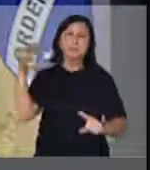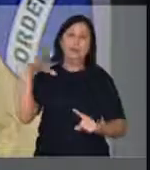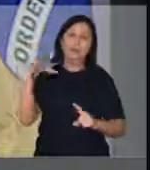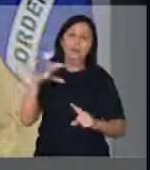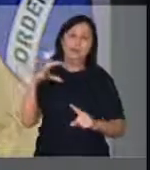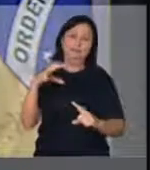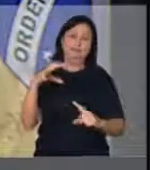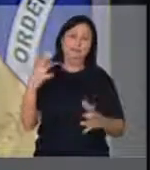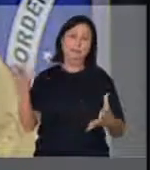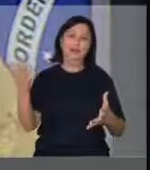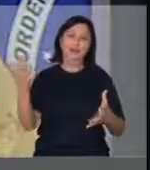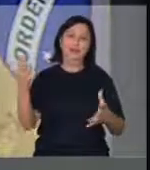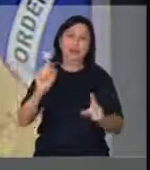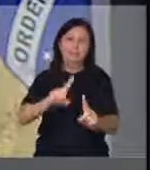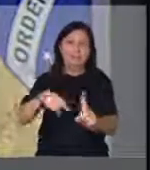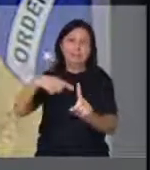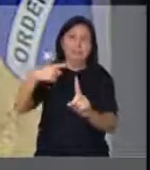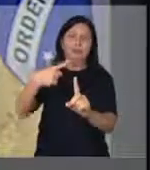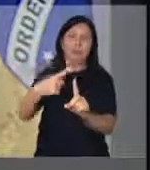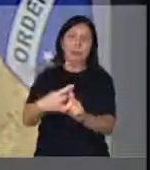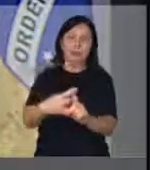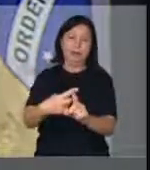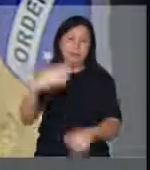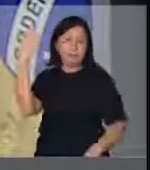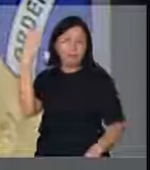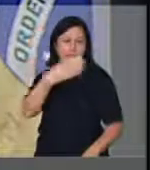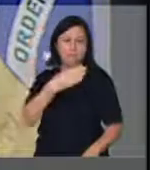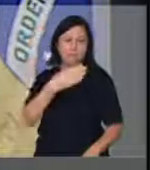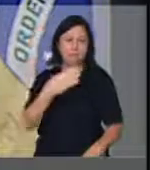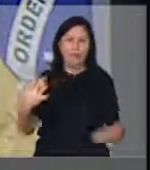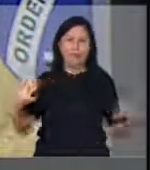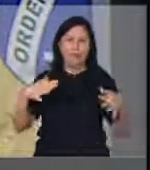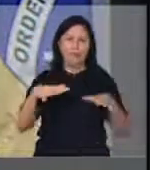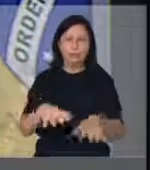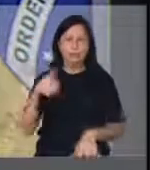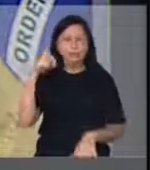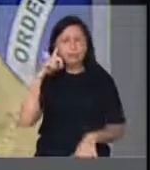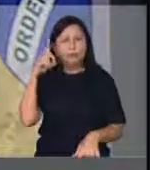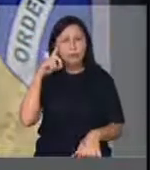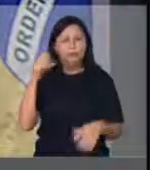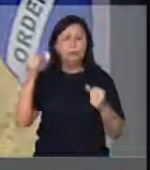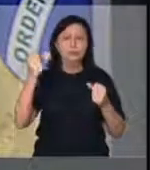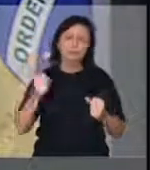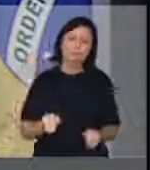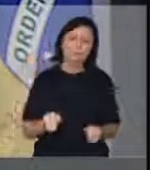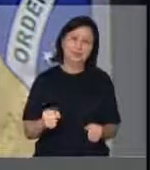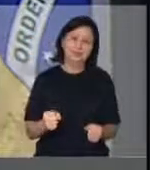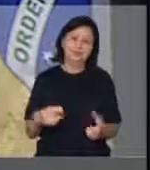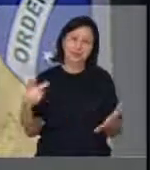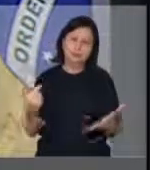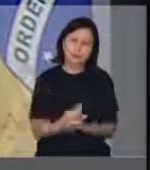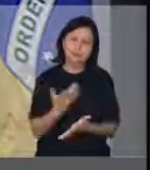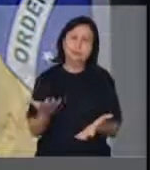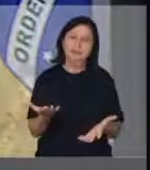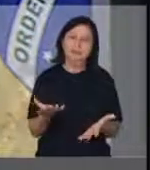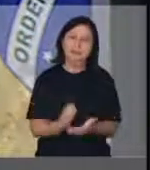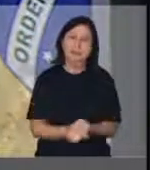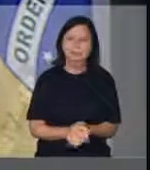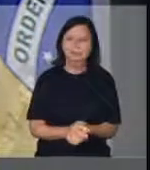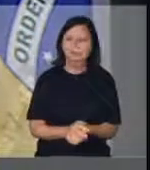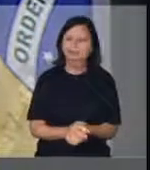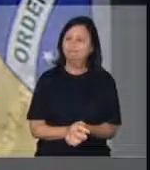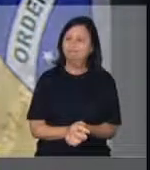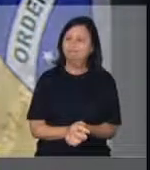provar que a inclusão deve ser feita cotidianamente então fica aqui rendida nossas homenagens a professora débora seabra